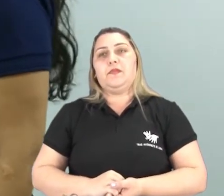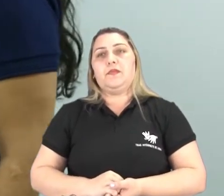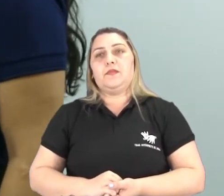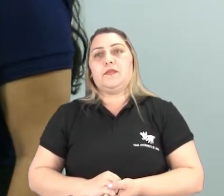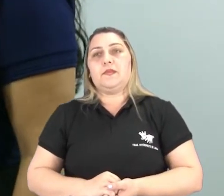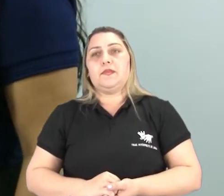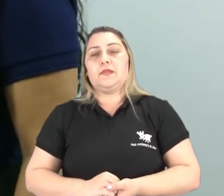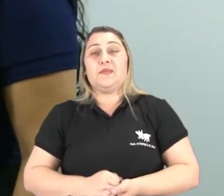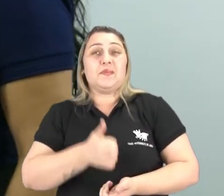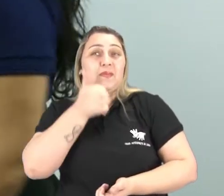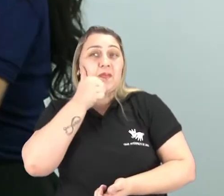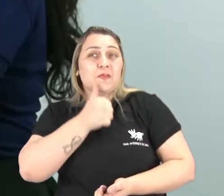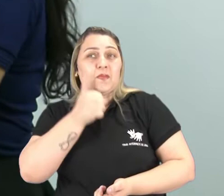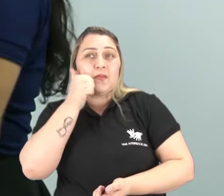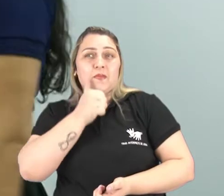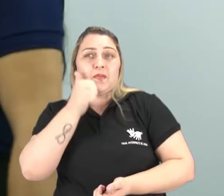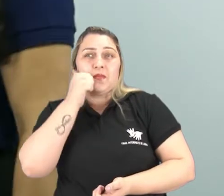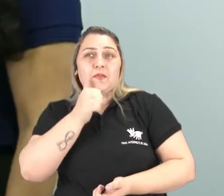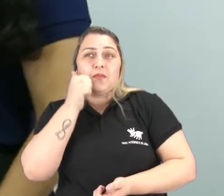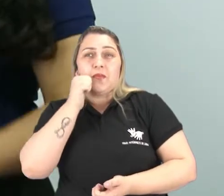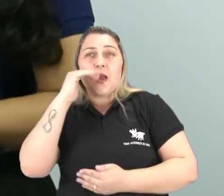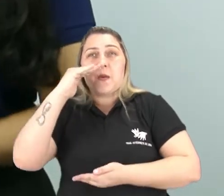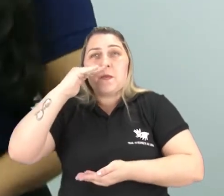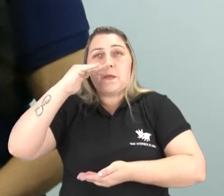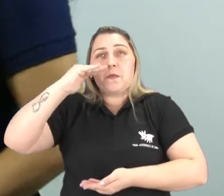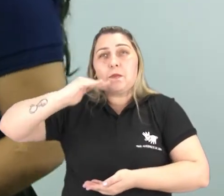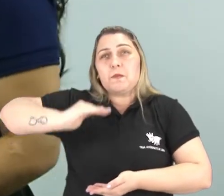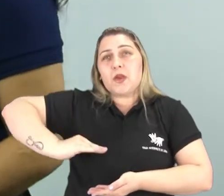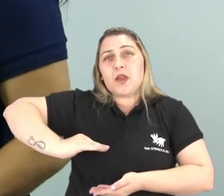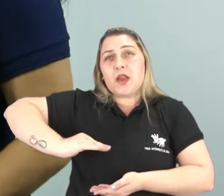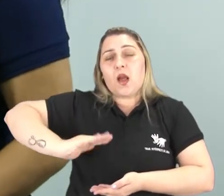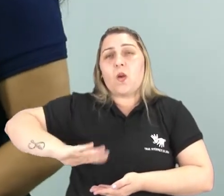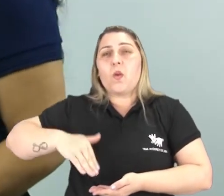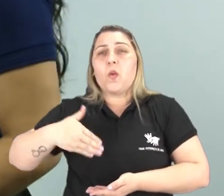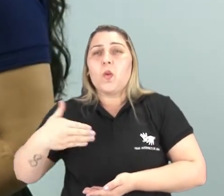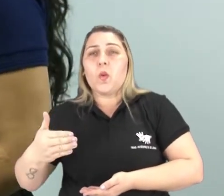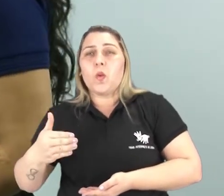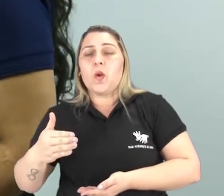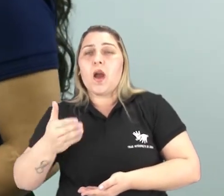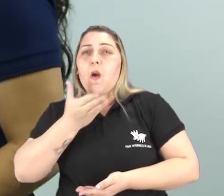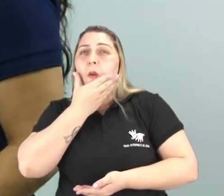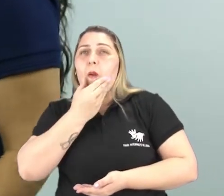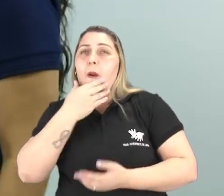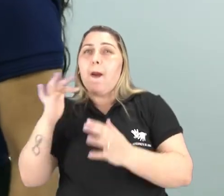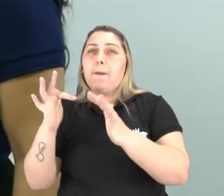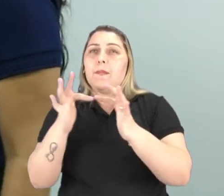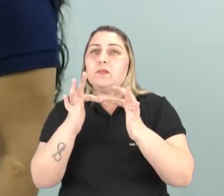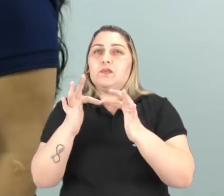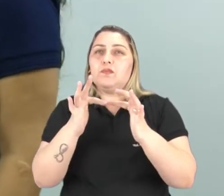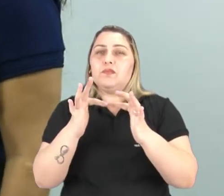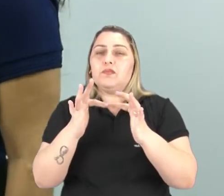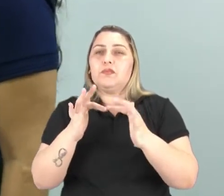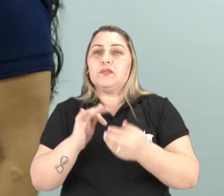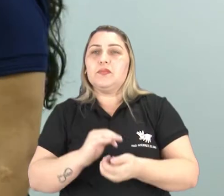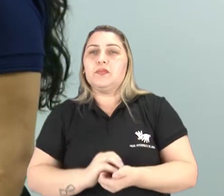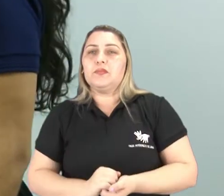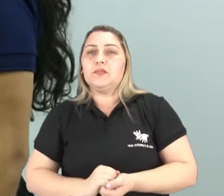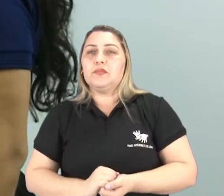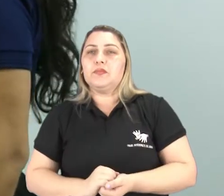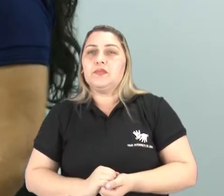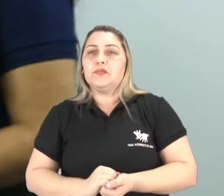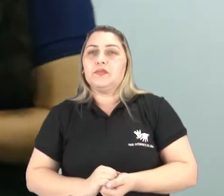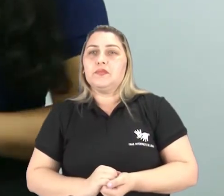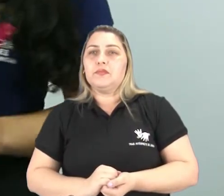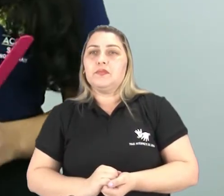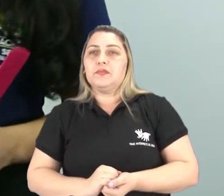e essa dançarina pequena com qual desses pares masculinos